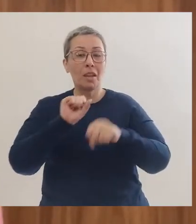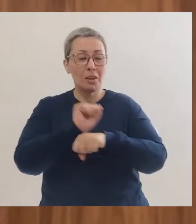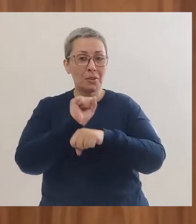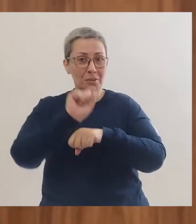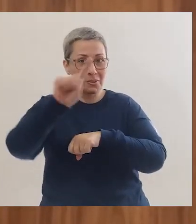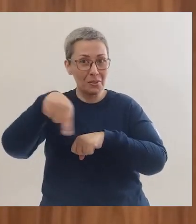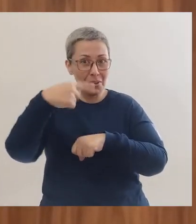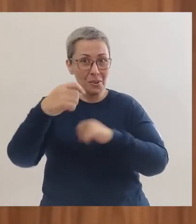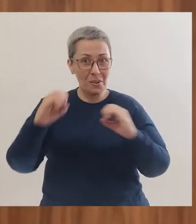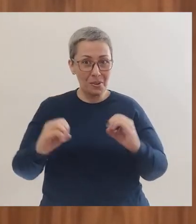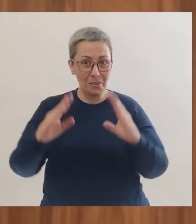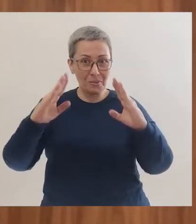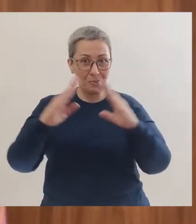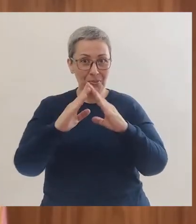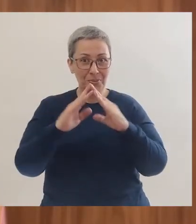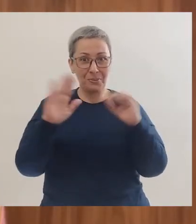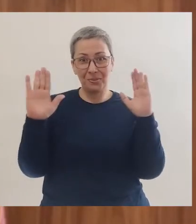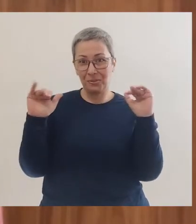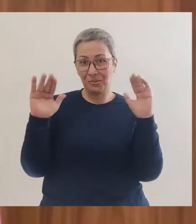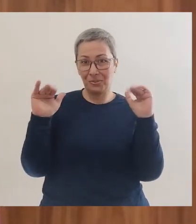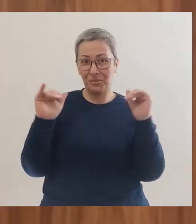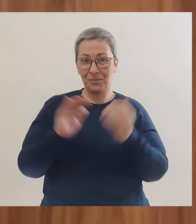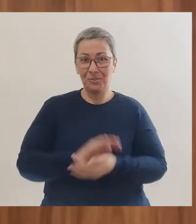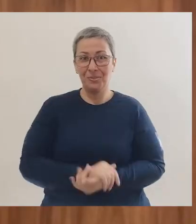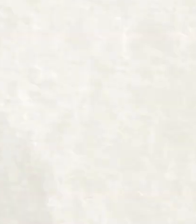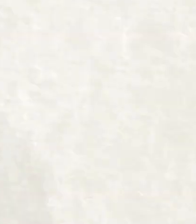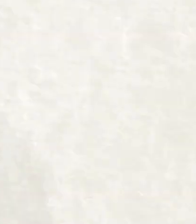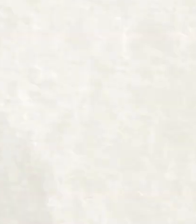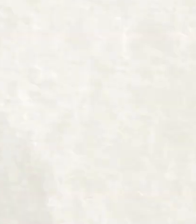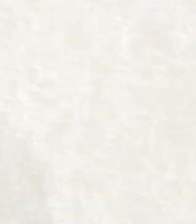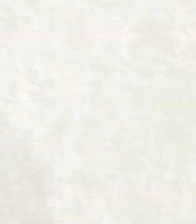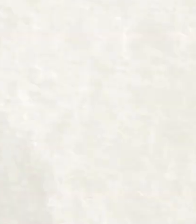espero no próximo programa. Tchau, tchau!